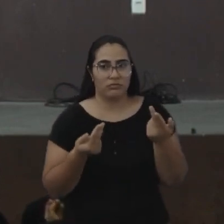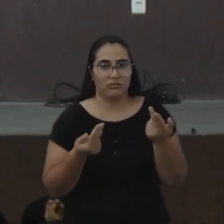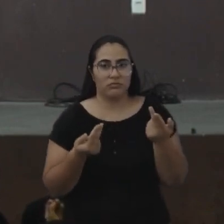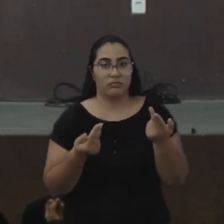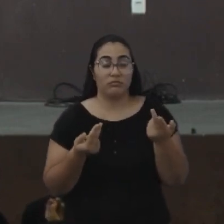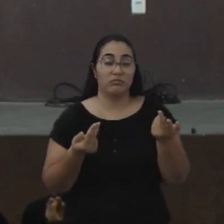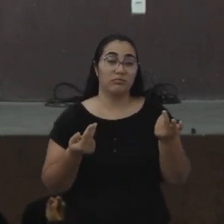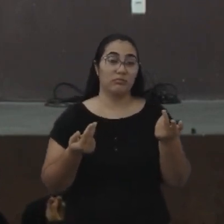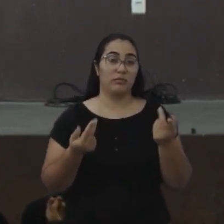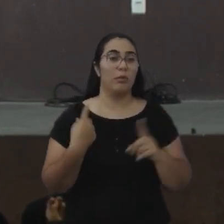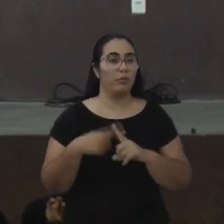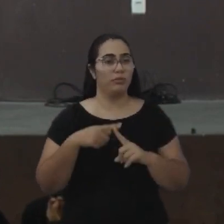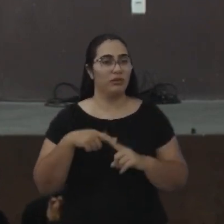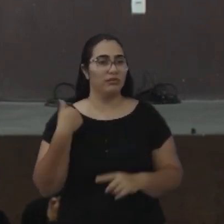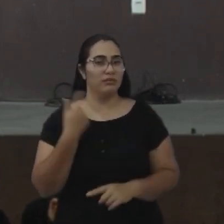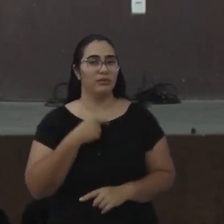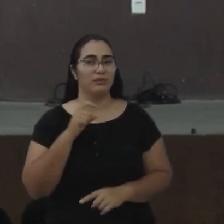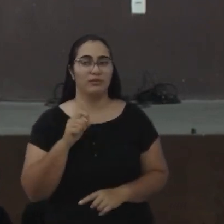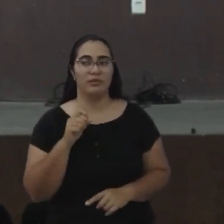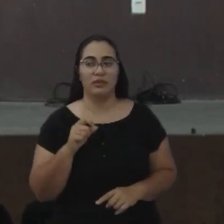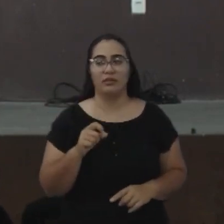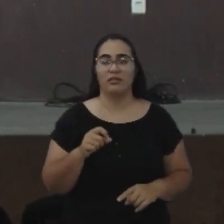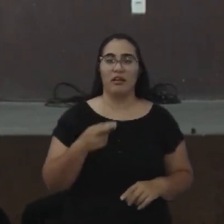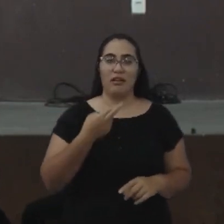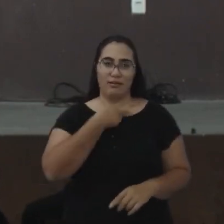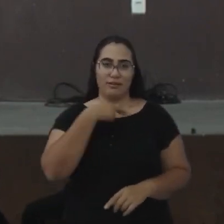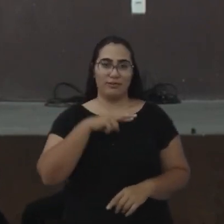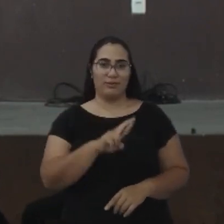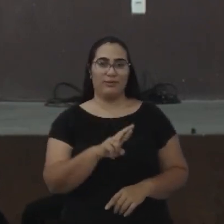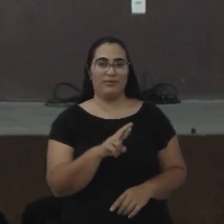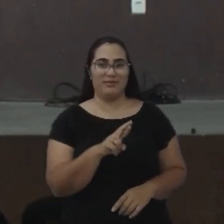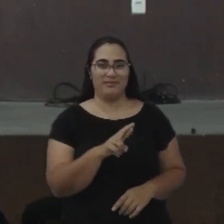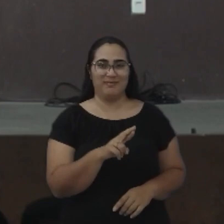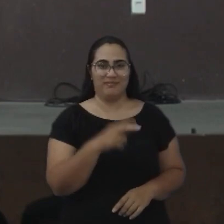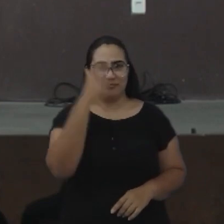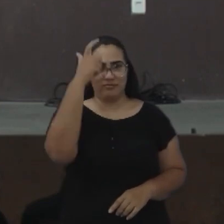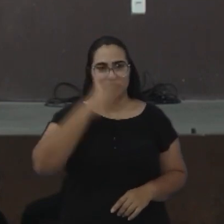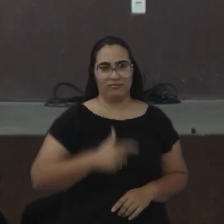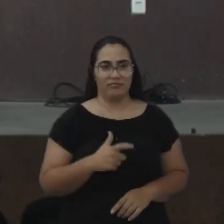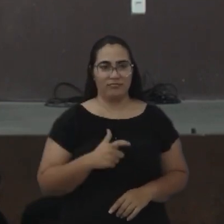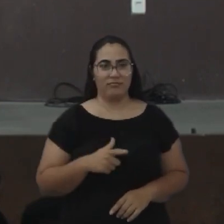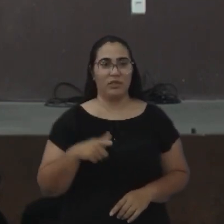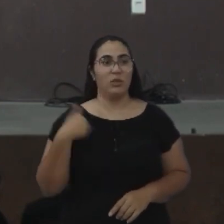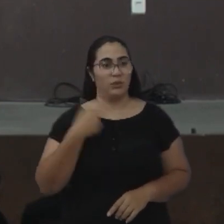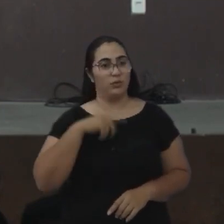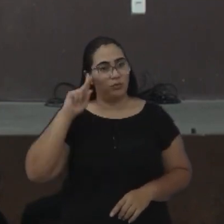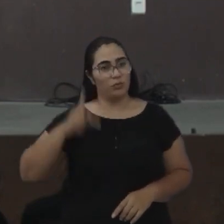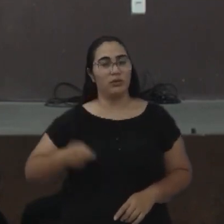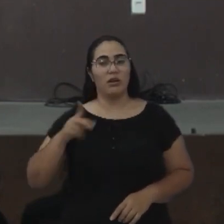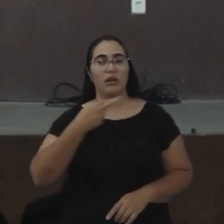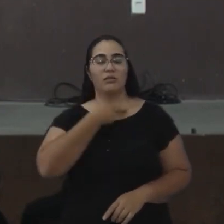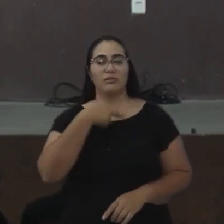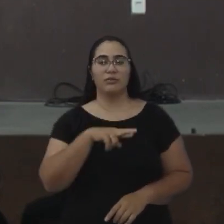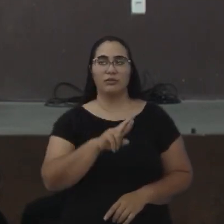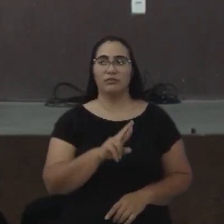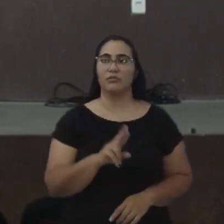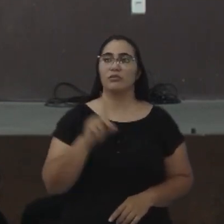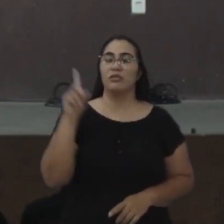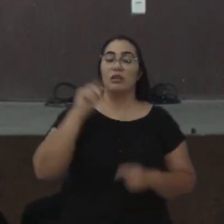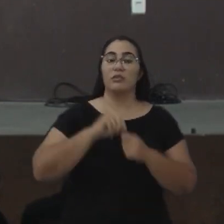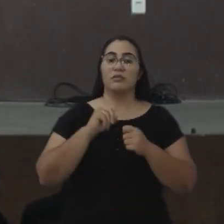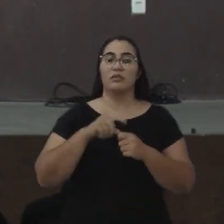celebração, porque nós somos assim, nós somos seres religiosos, irmãos. Nós somos seres religiosos, nós fomos criados